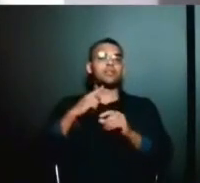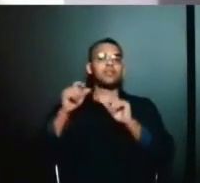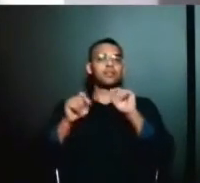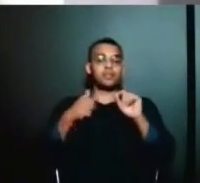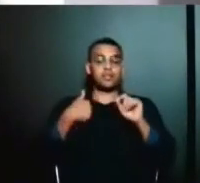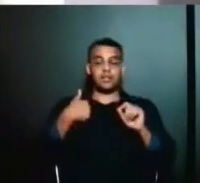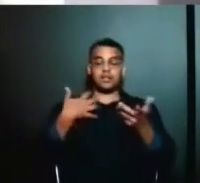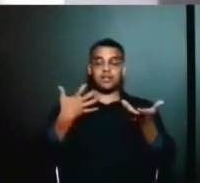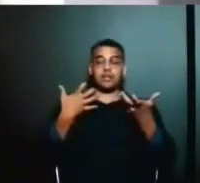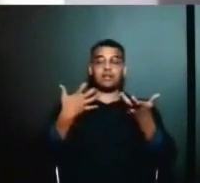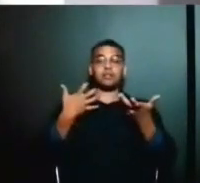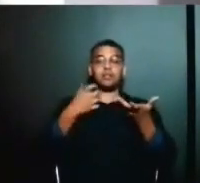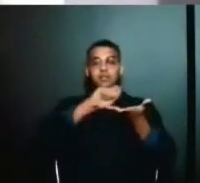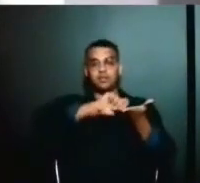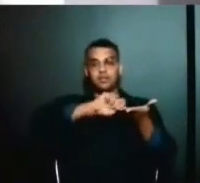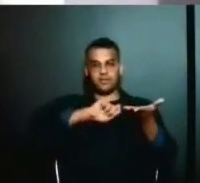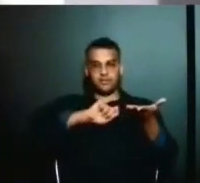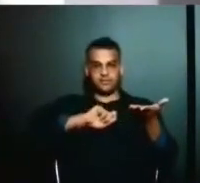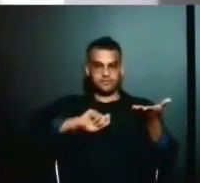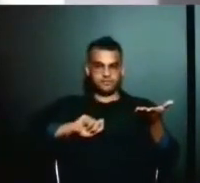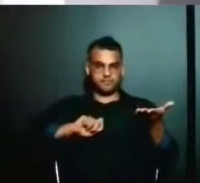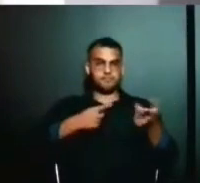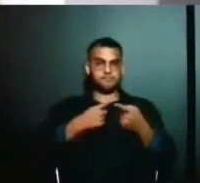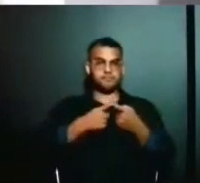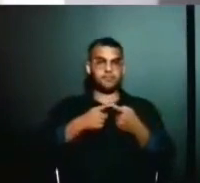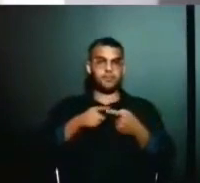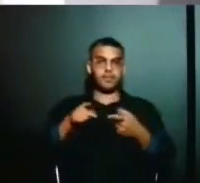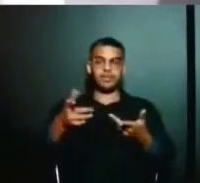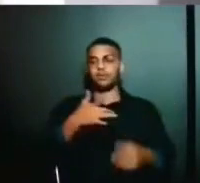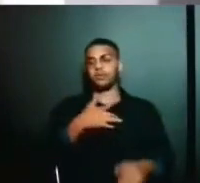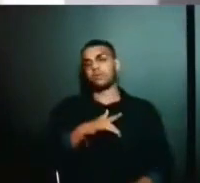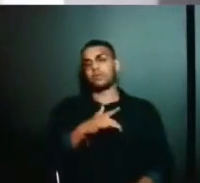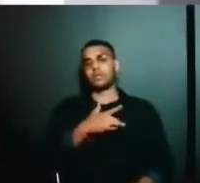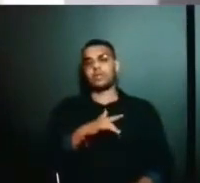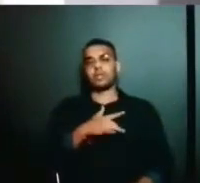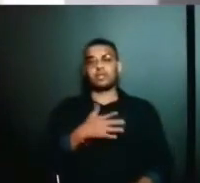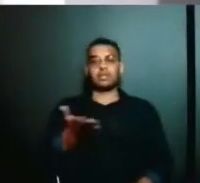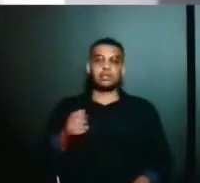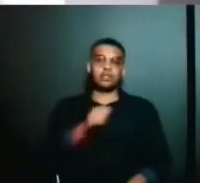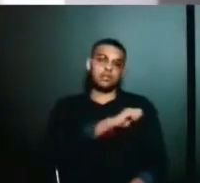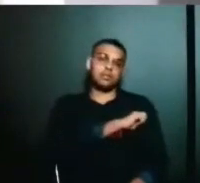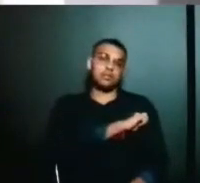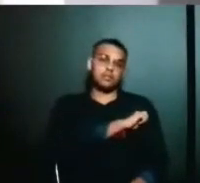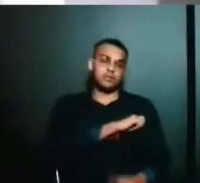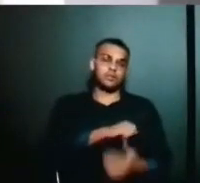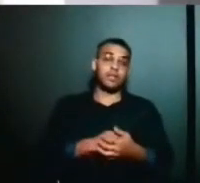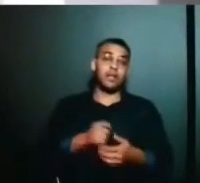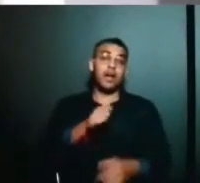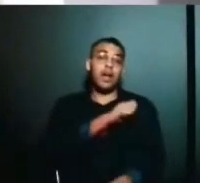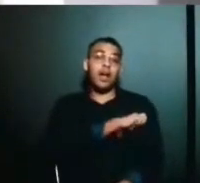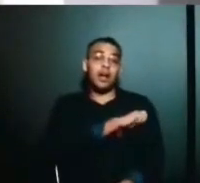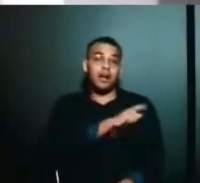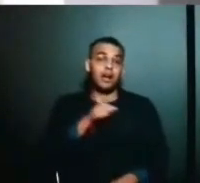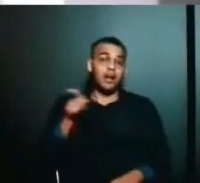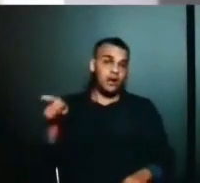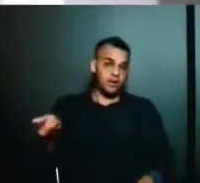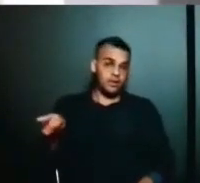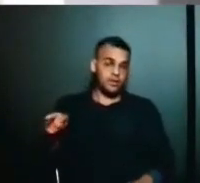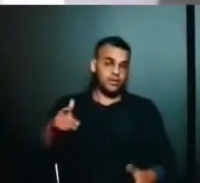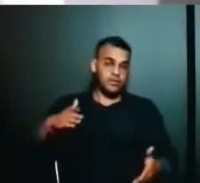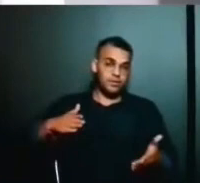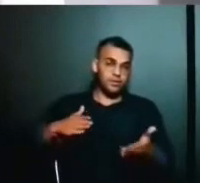que eu abordasse esse caso, porque coitada da aluna. Uma aluna passou para uma classe